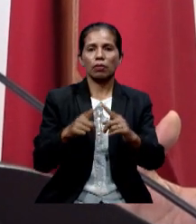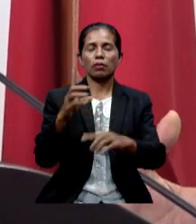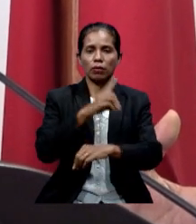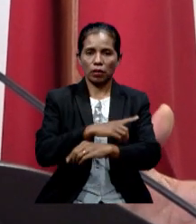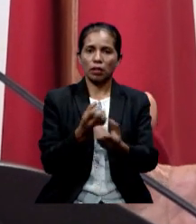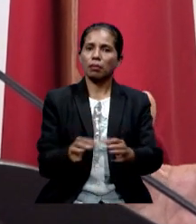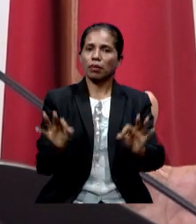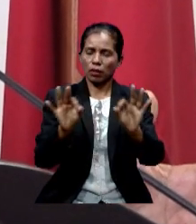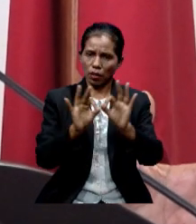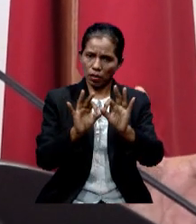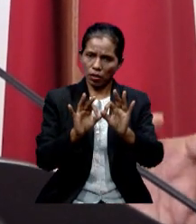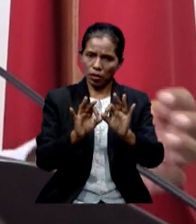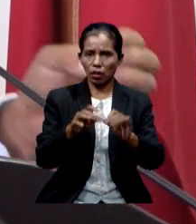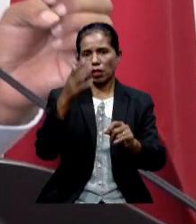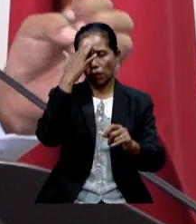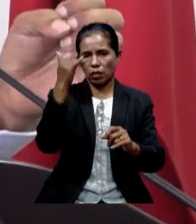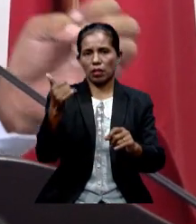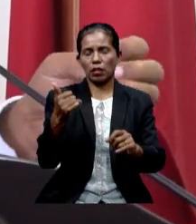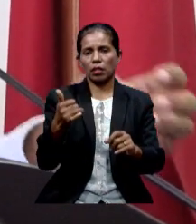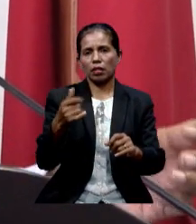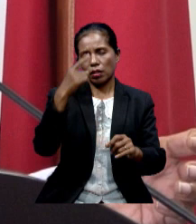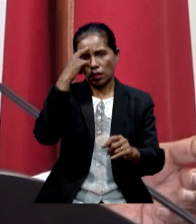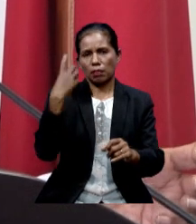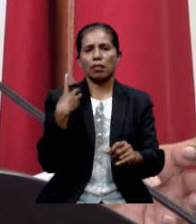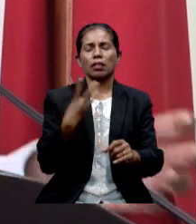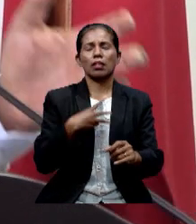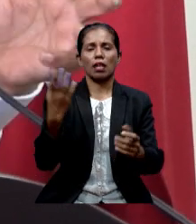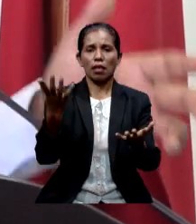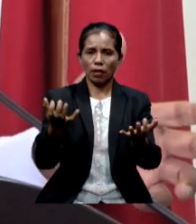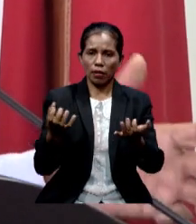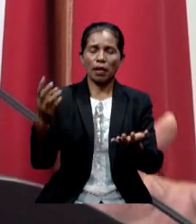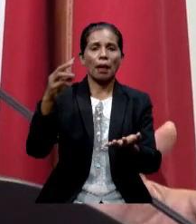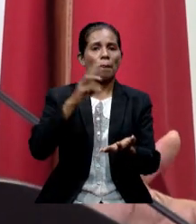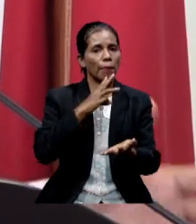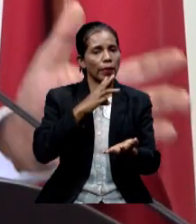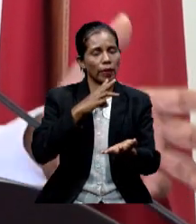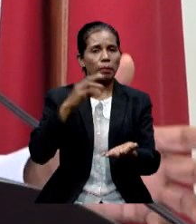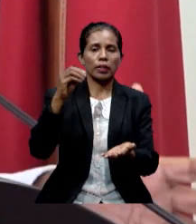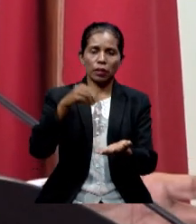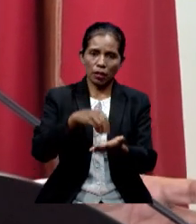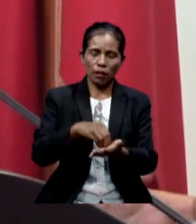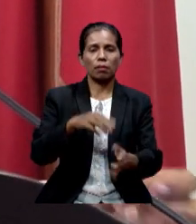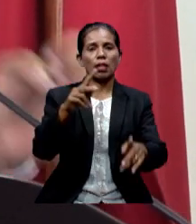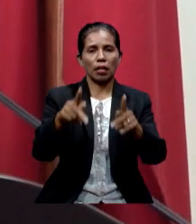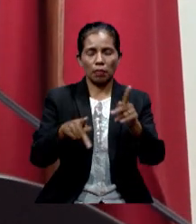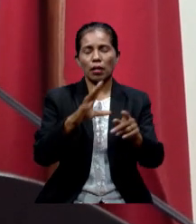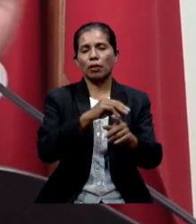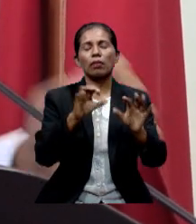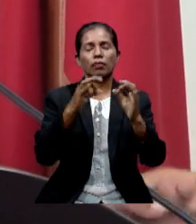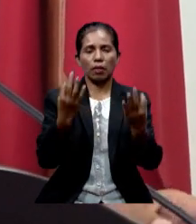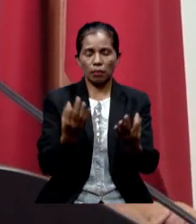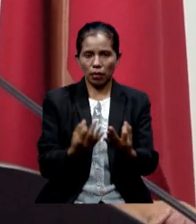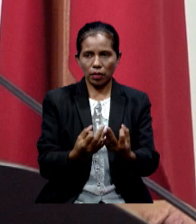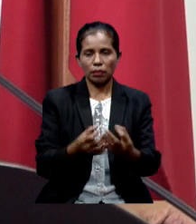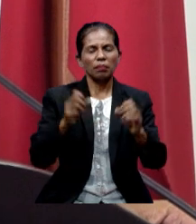importante tamba e da cara bem ver que instala bem ver que vai a família vai lavar isso irá nem bem hemo